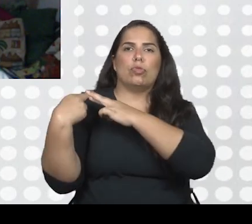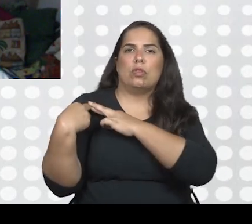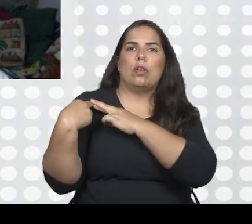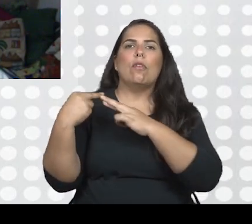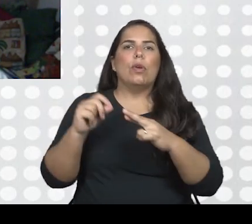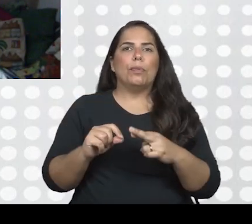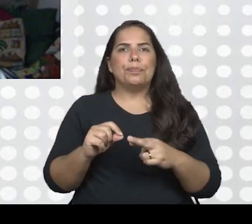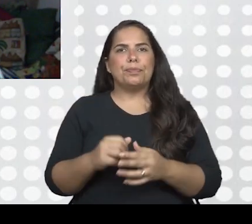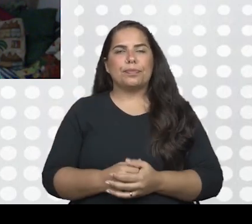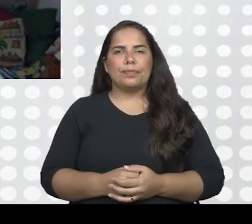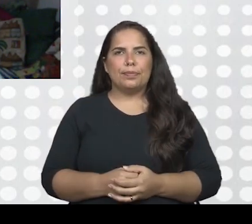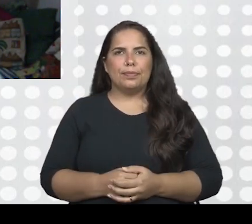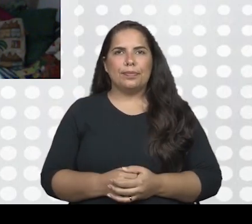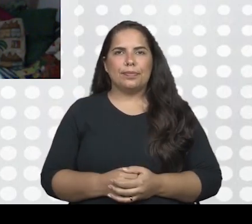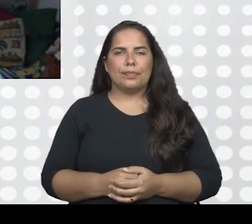responsável para